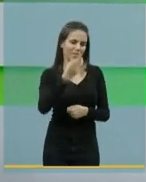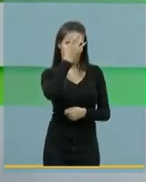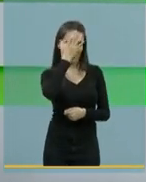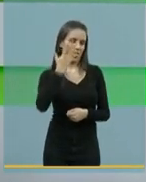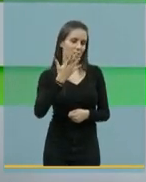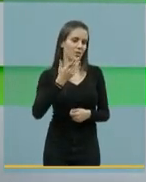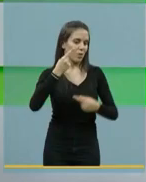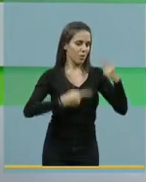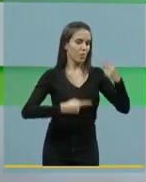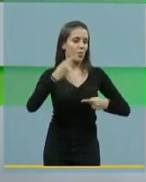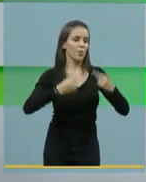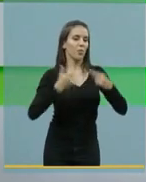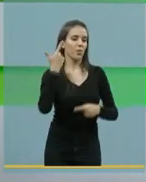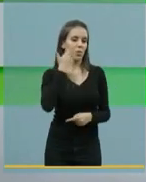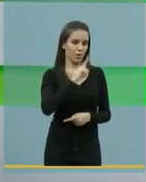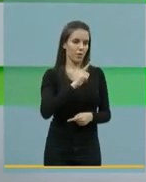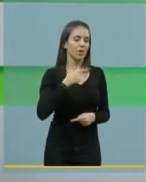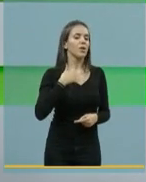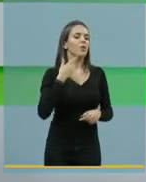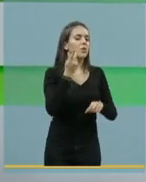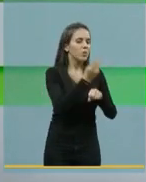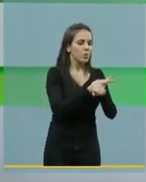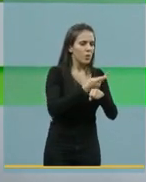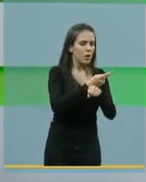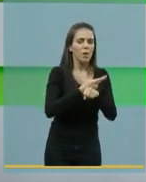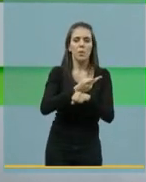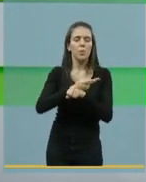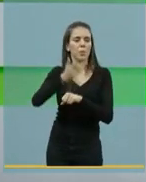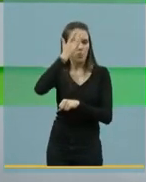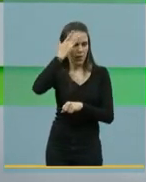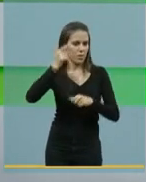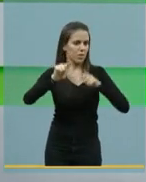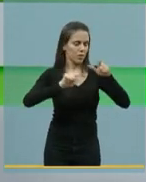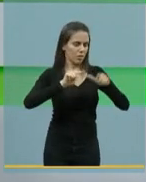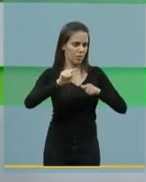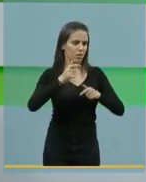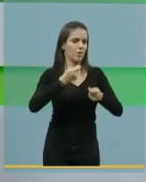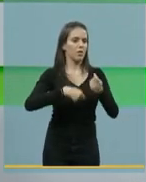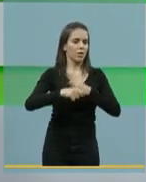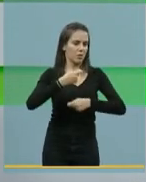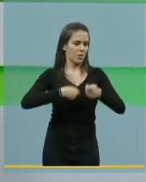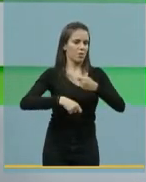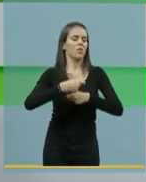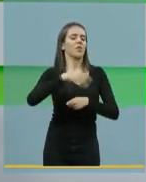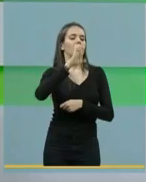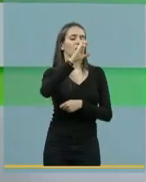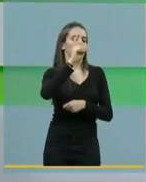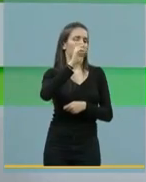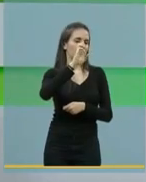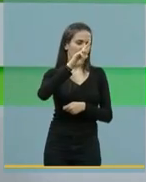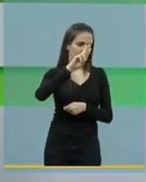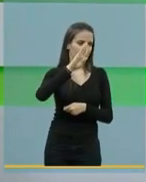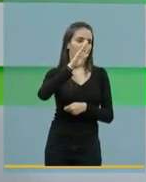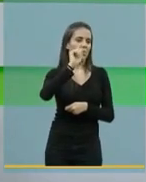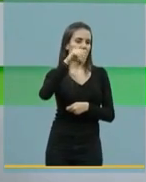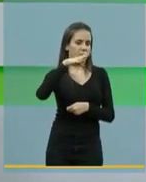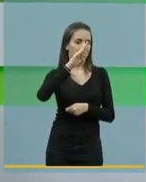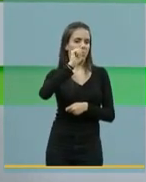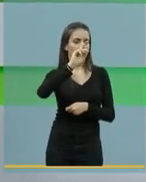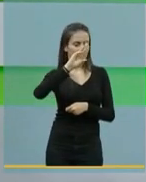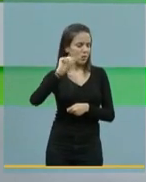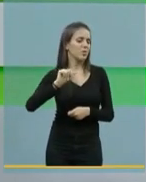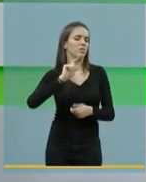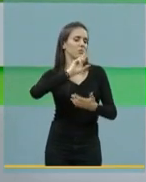competitividade buscar os melhores economistas pérsio árida edemar baixa josé roberto mendonça de